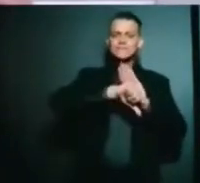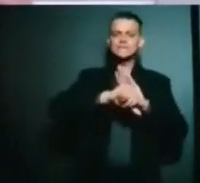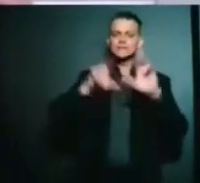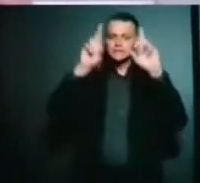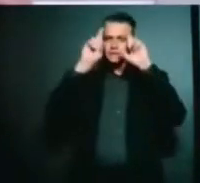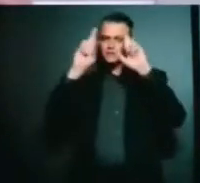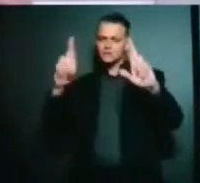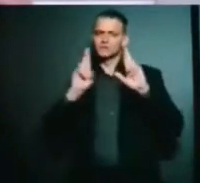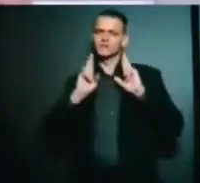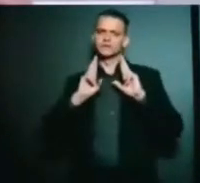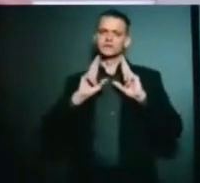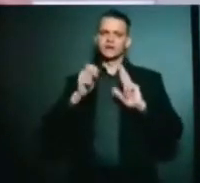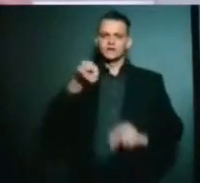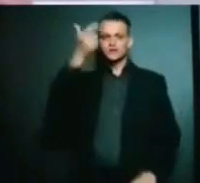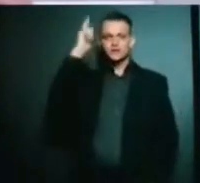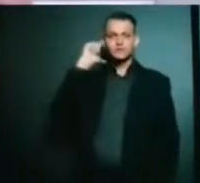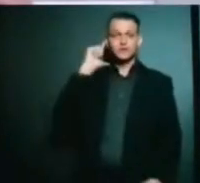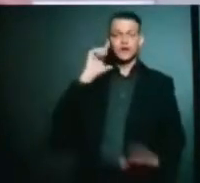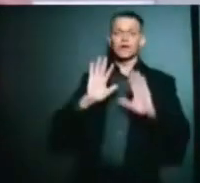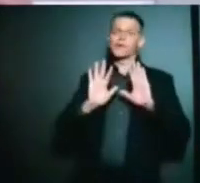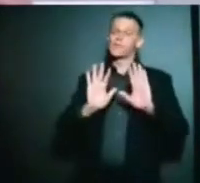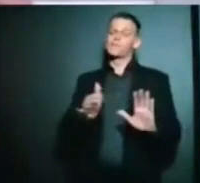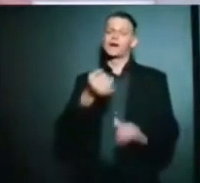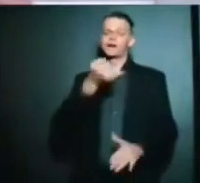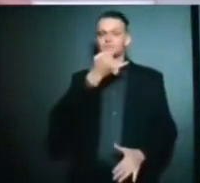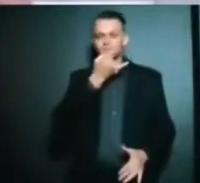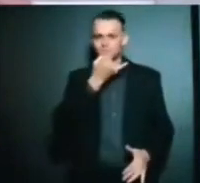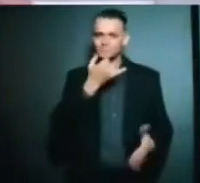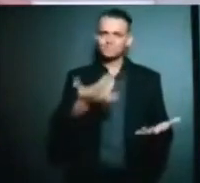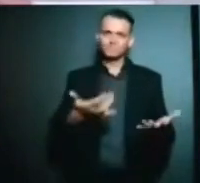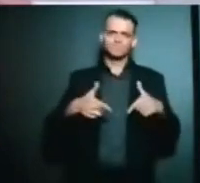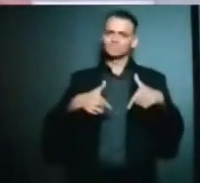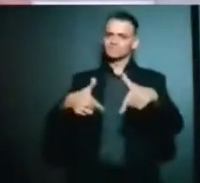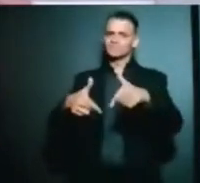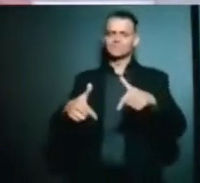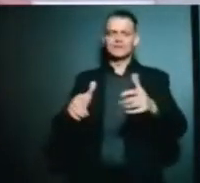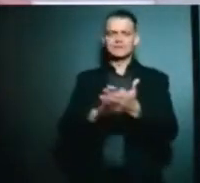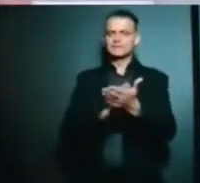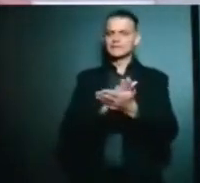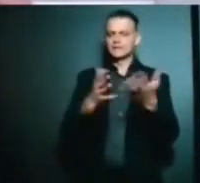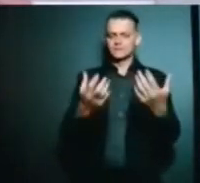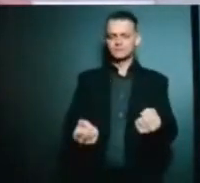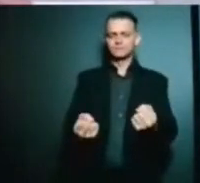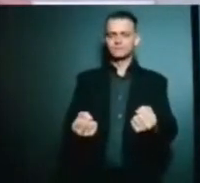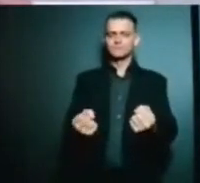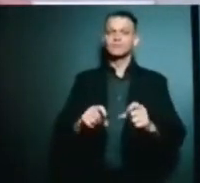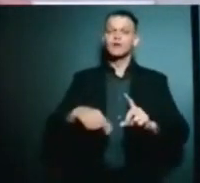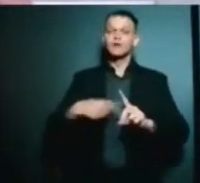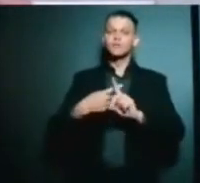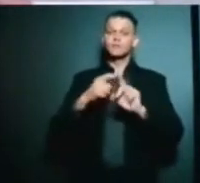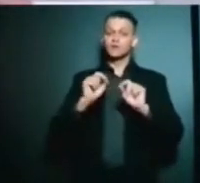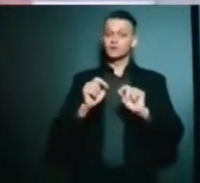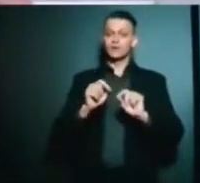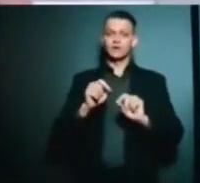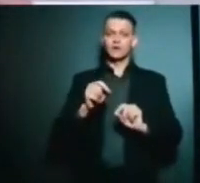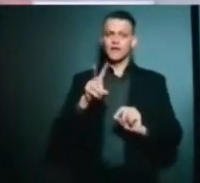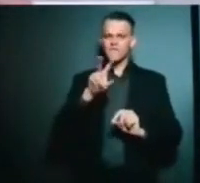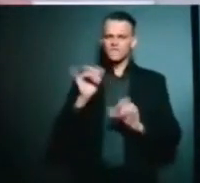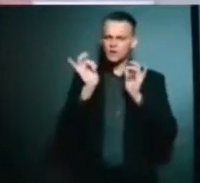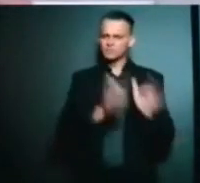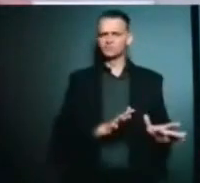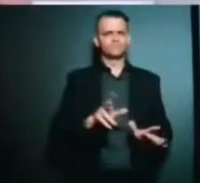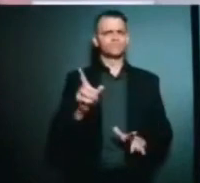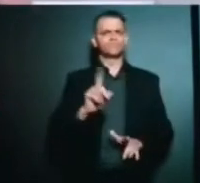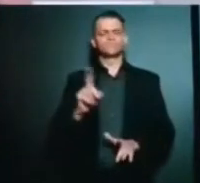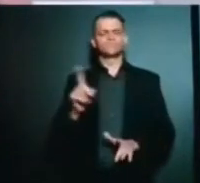Alexandre de Moraes. Mas, infelizmente, essa ação não foi acolhida. mas a gente não vai desistir, eu preciso